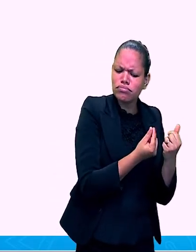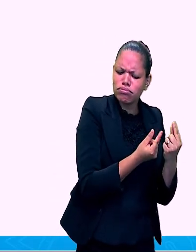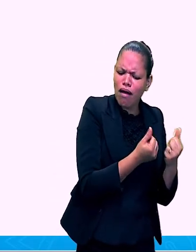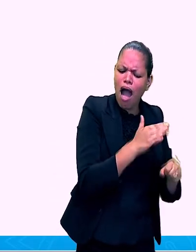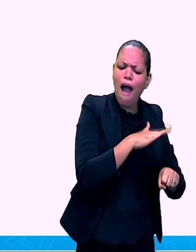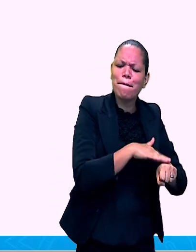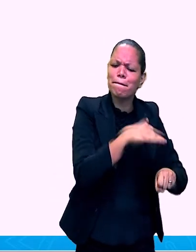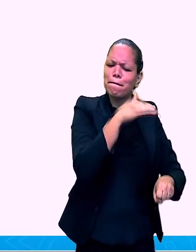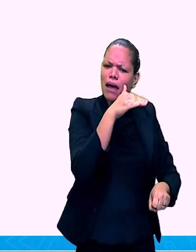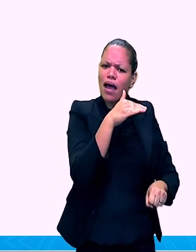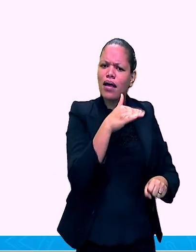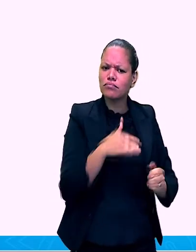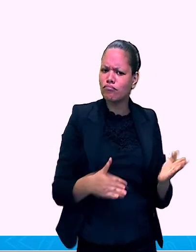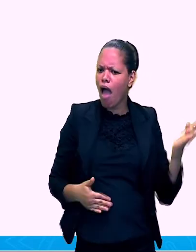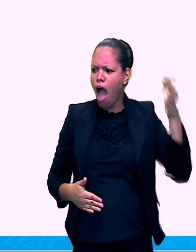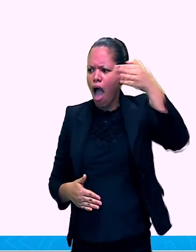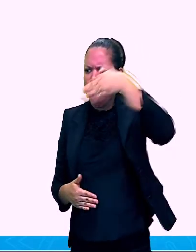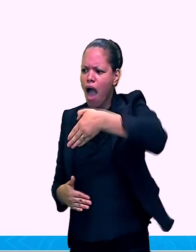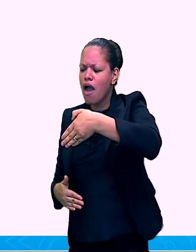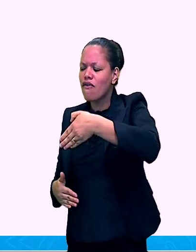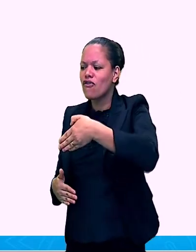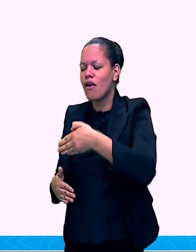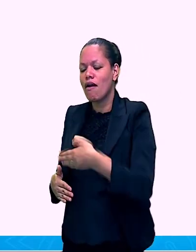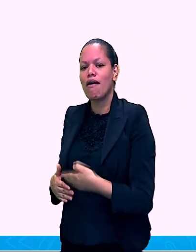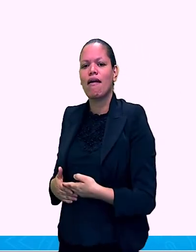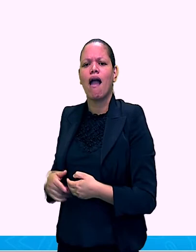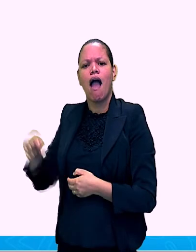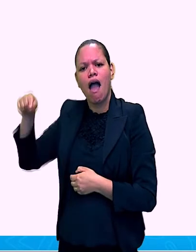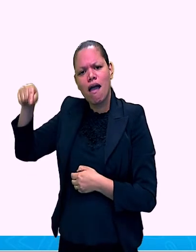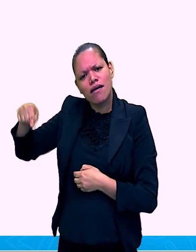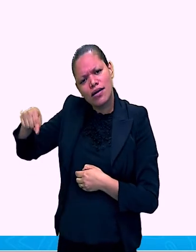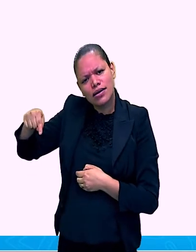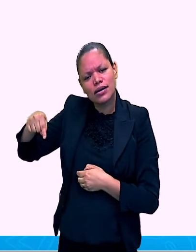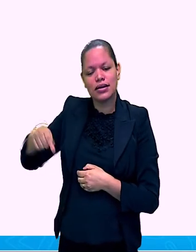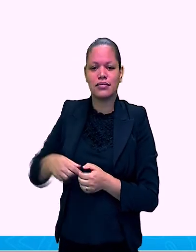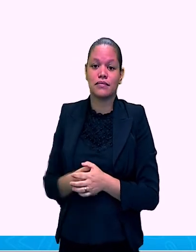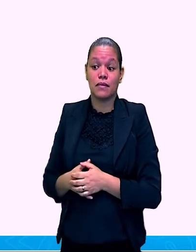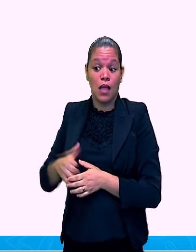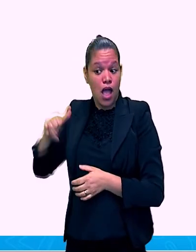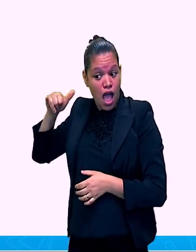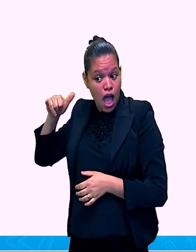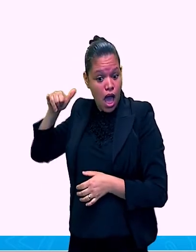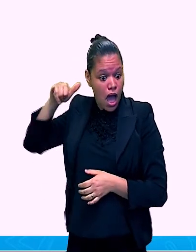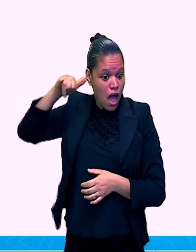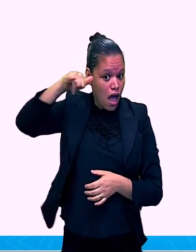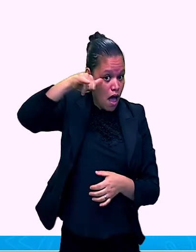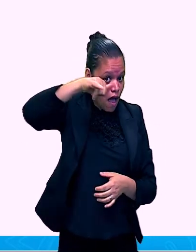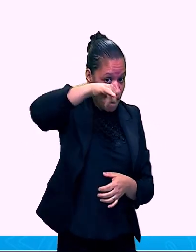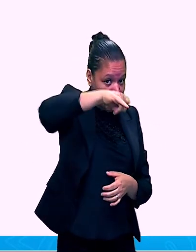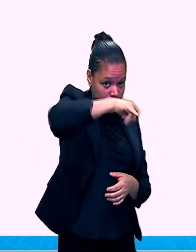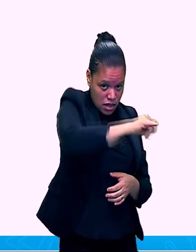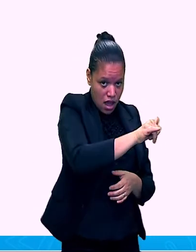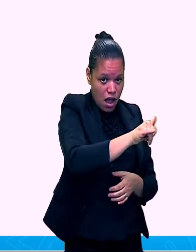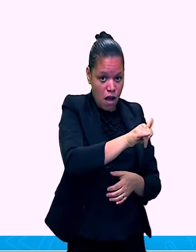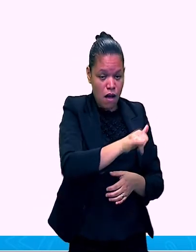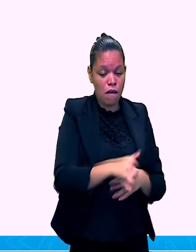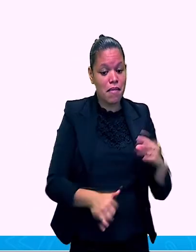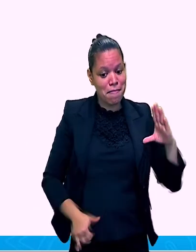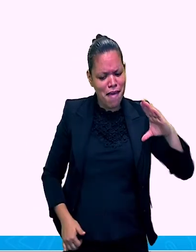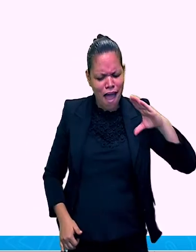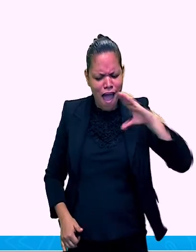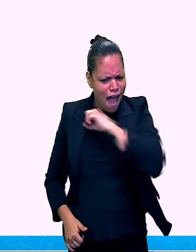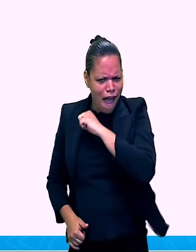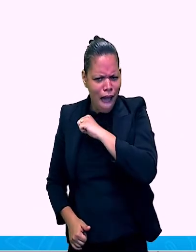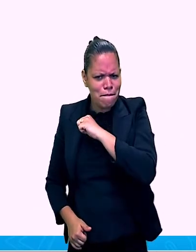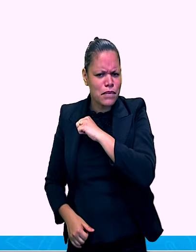para o nosso país. O que pode ser feito para que essa pessoa que cuida da agropecuária renda,